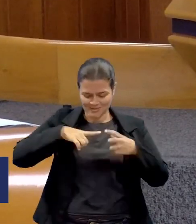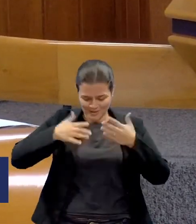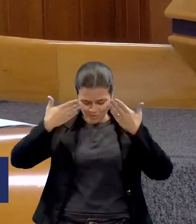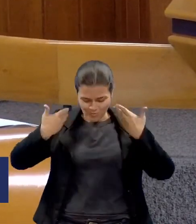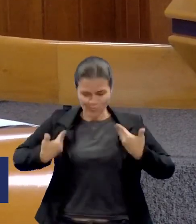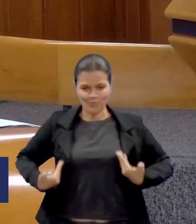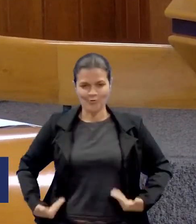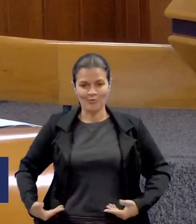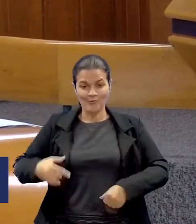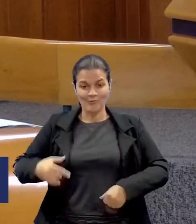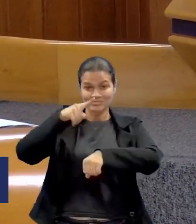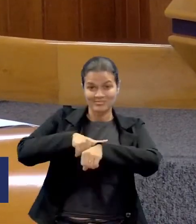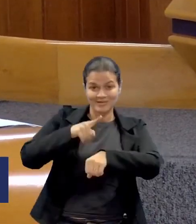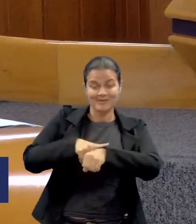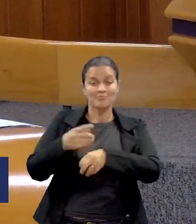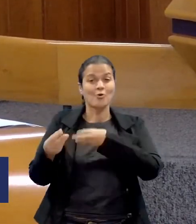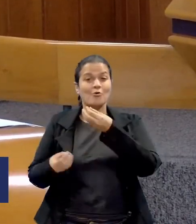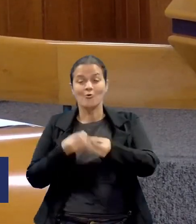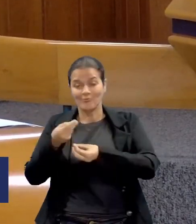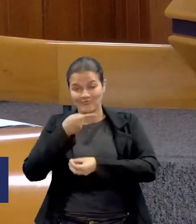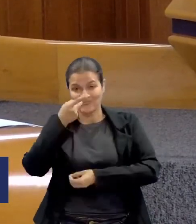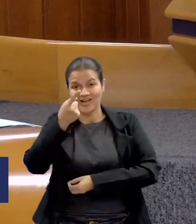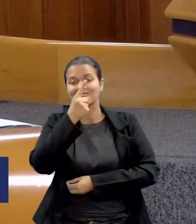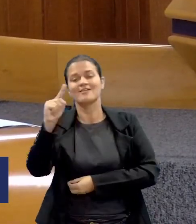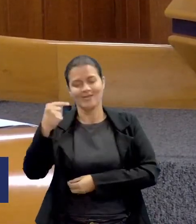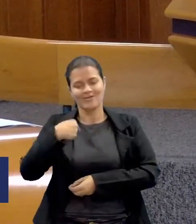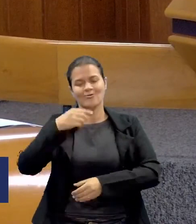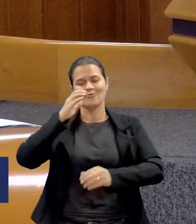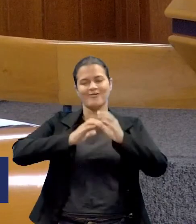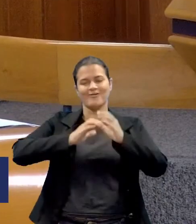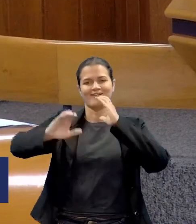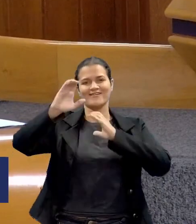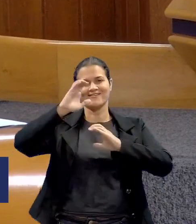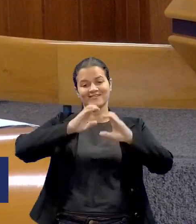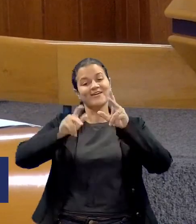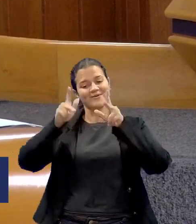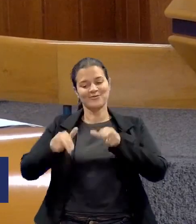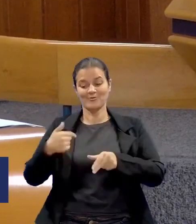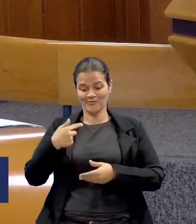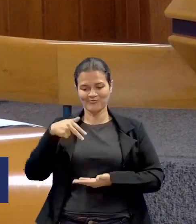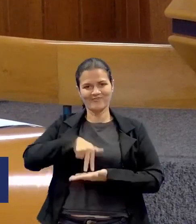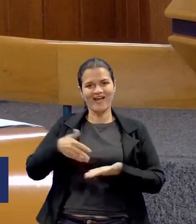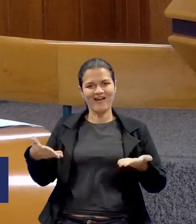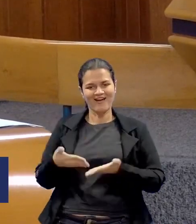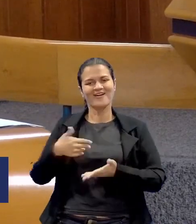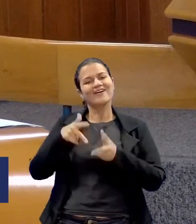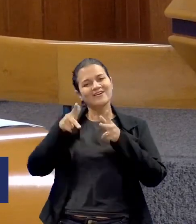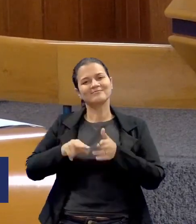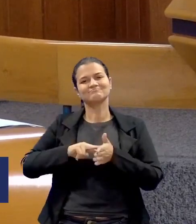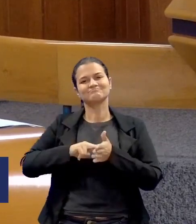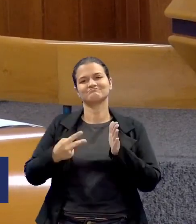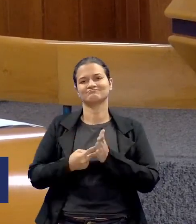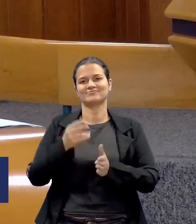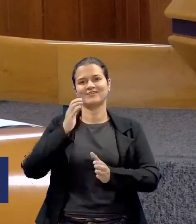e algum modo de dizer não, eu canto. Isso aqui que eu estou fazendo é um canto. E